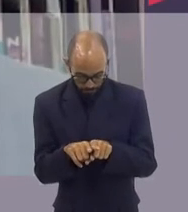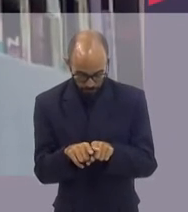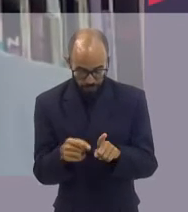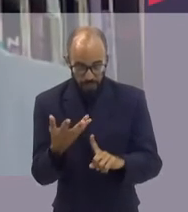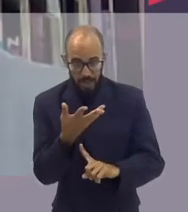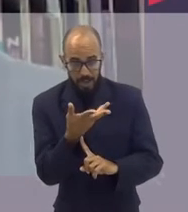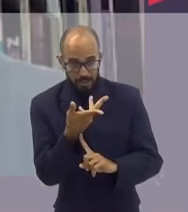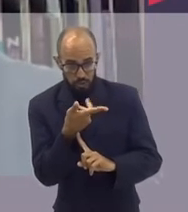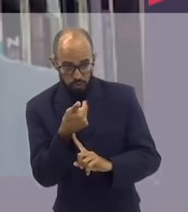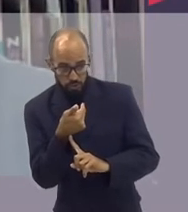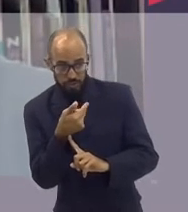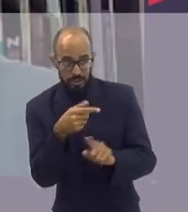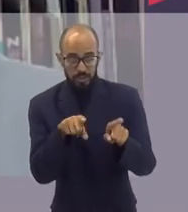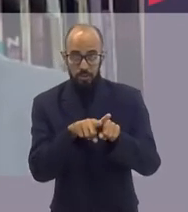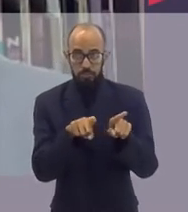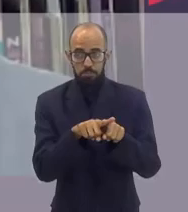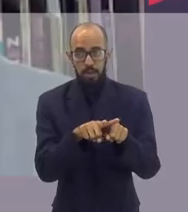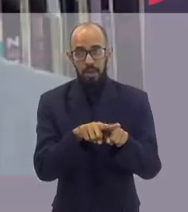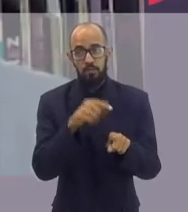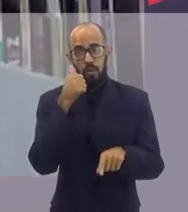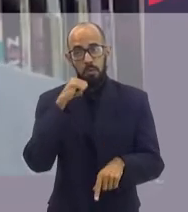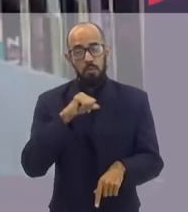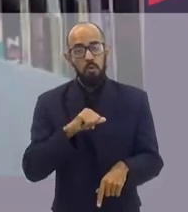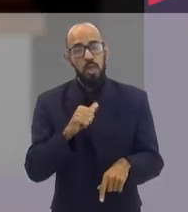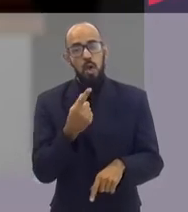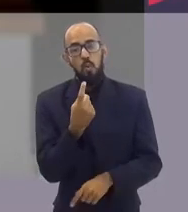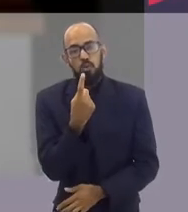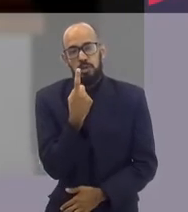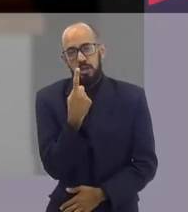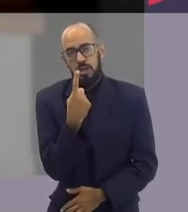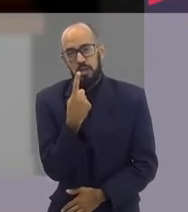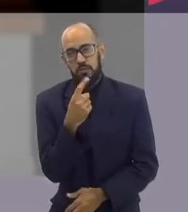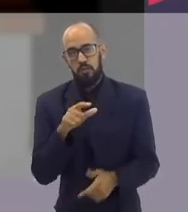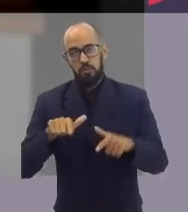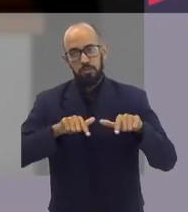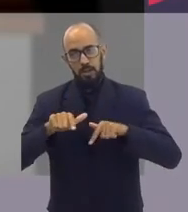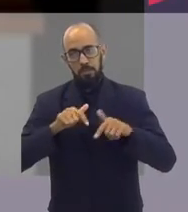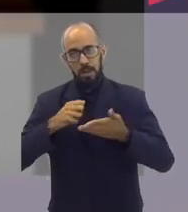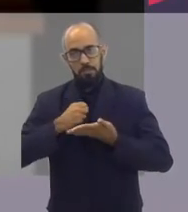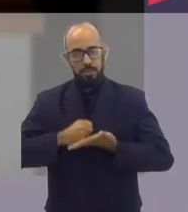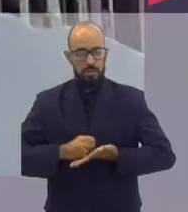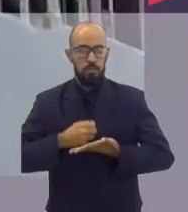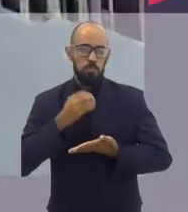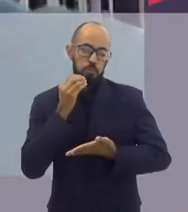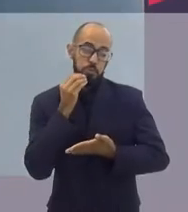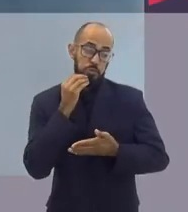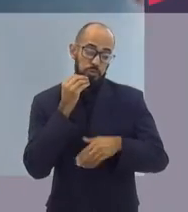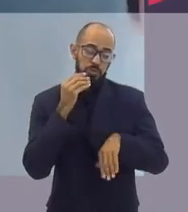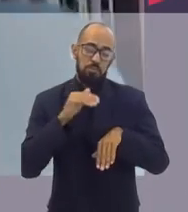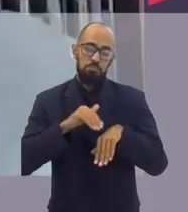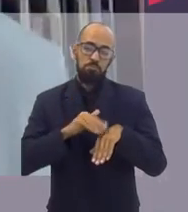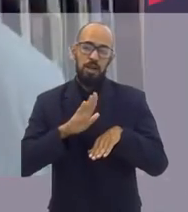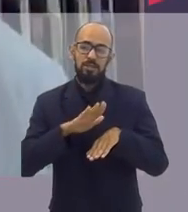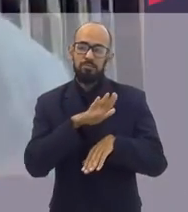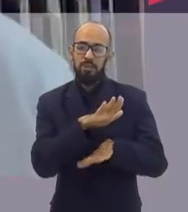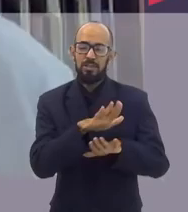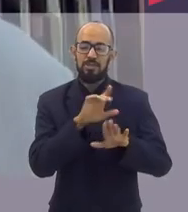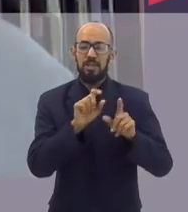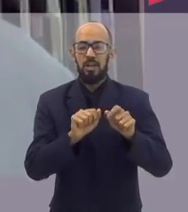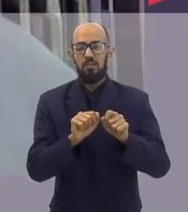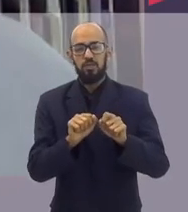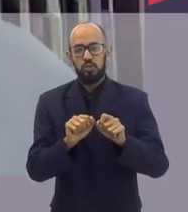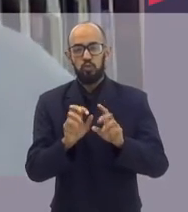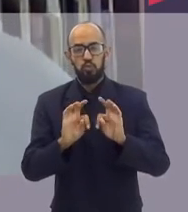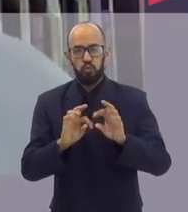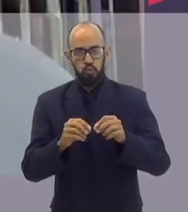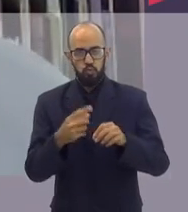E aí a artista, que acabou sendo uma só, que foi um trabalho pesado para ela. Geralmente, poderiam ser mais, como um diagramador também, coisa assim, mas ela